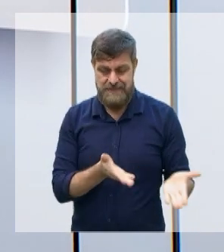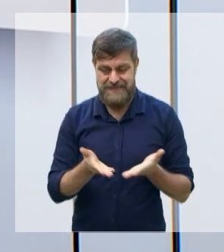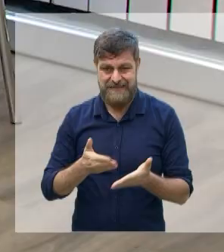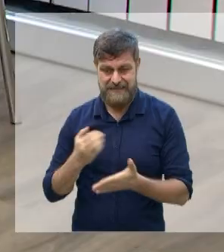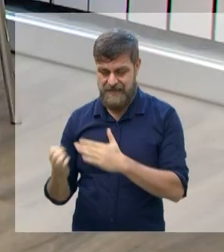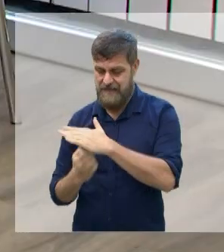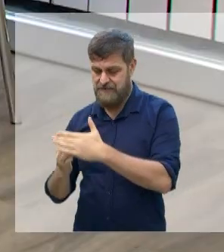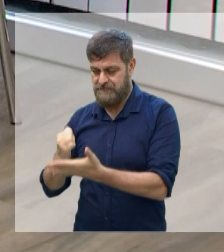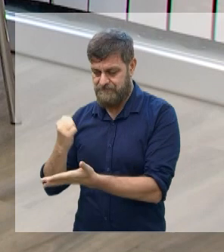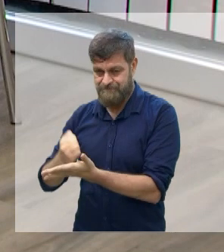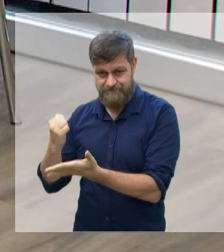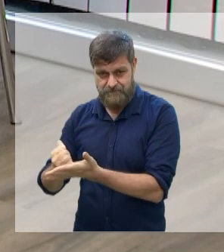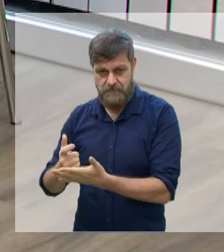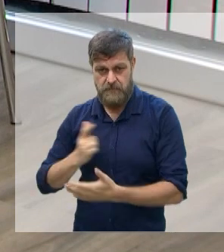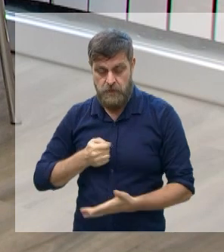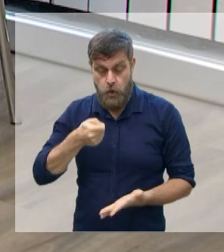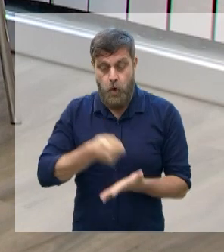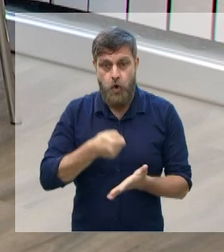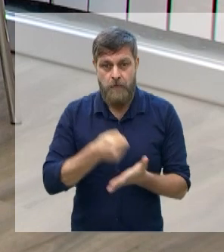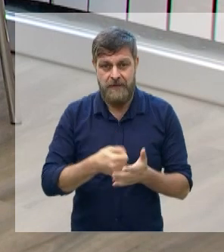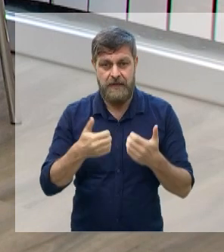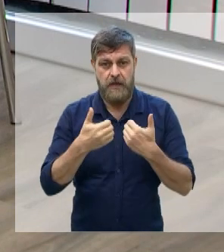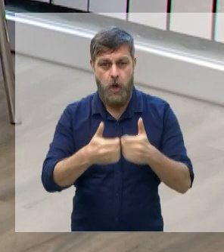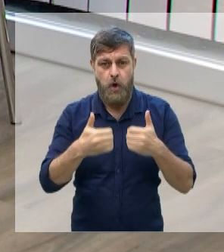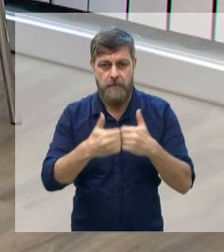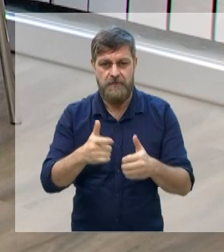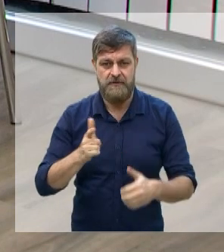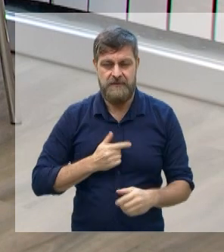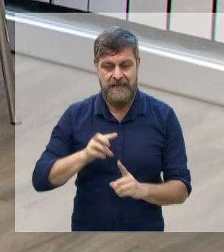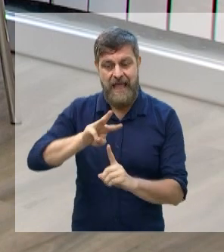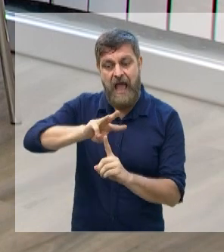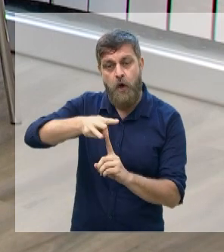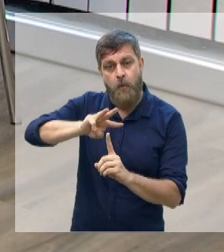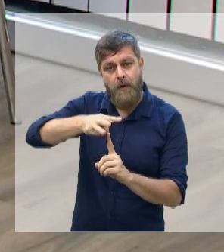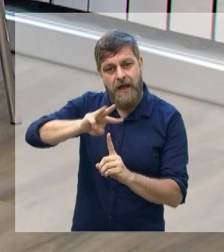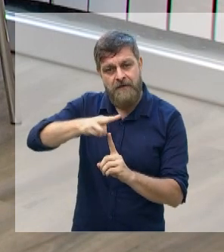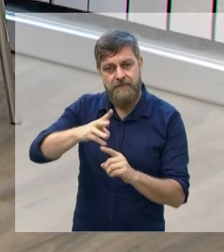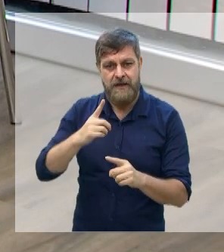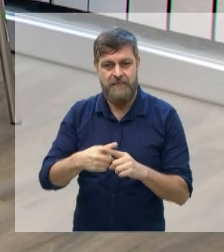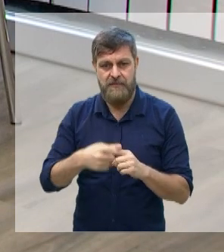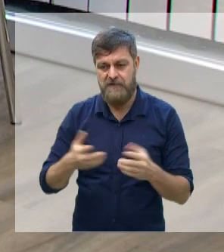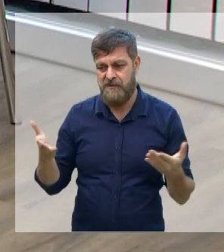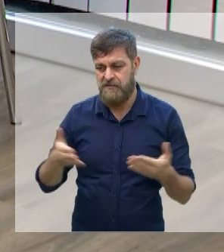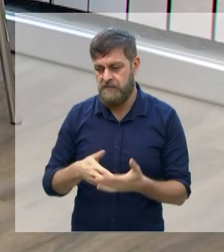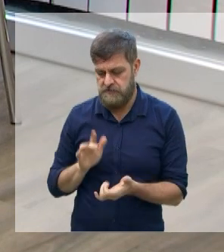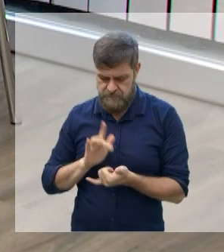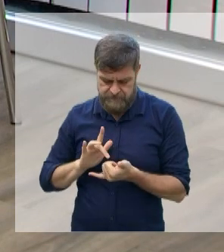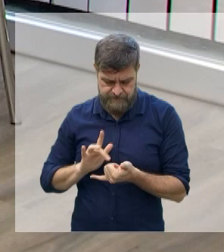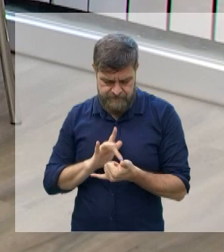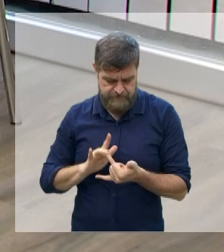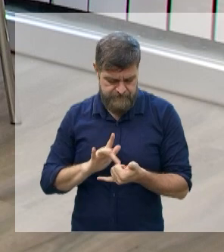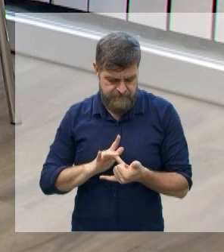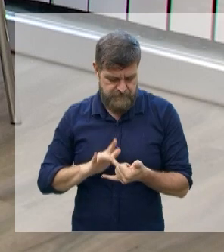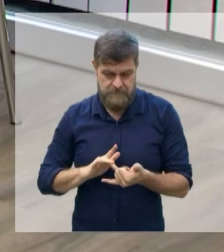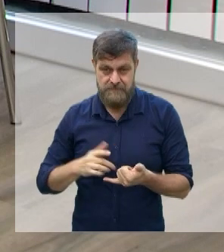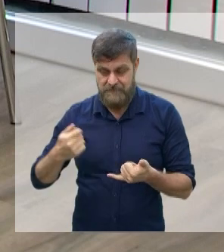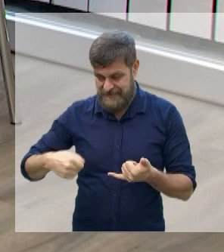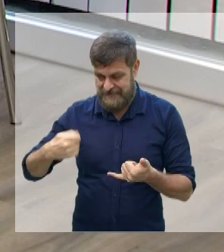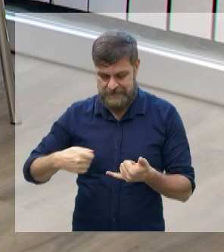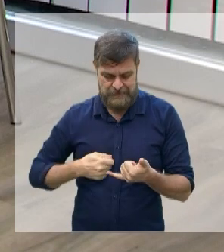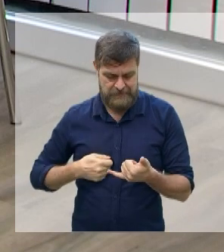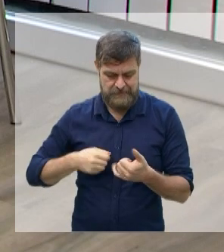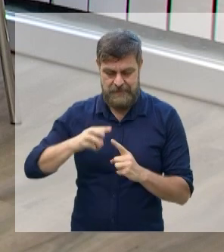se não me engano é a exigência que os veículos eles tenham wifi porque houve muita com o celular na mão e você utilizando